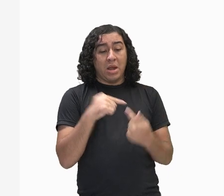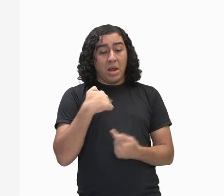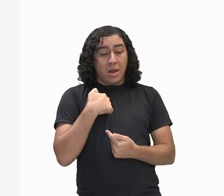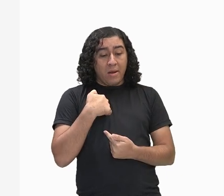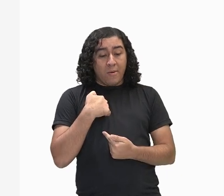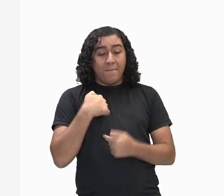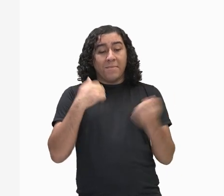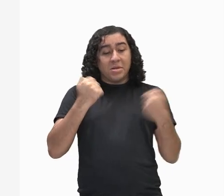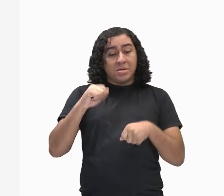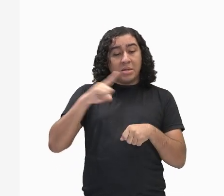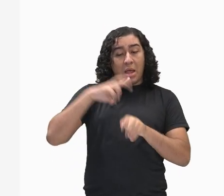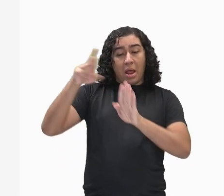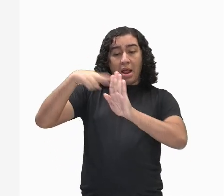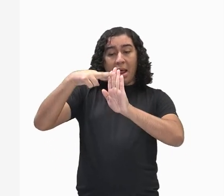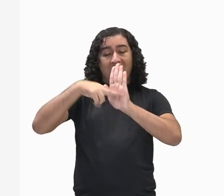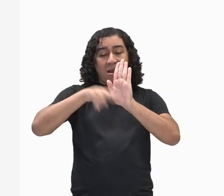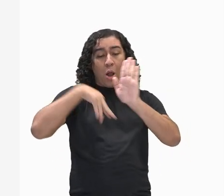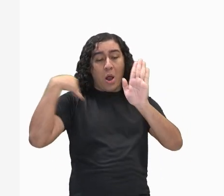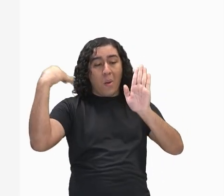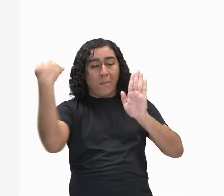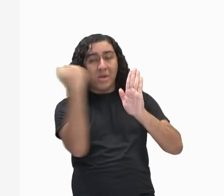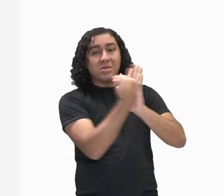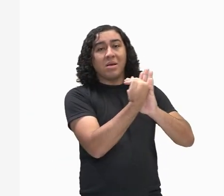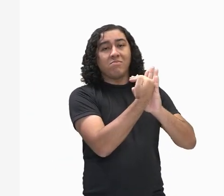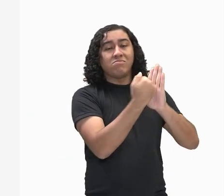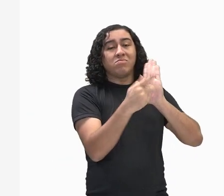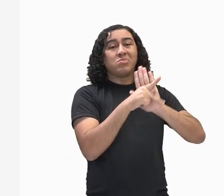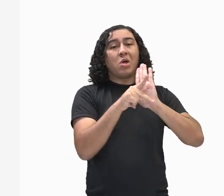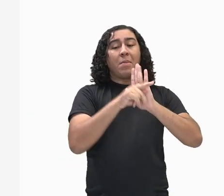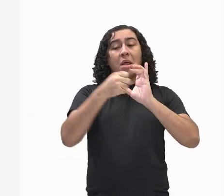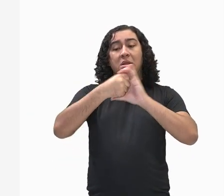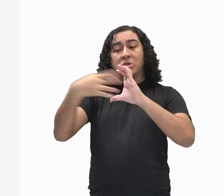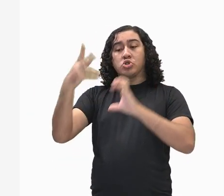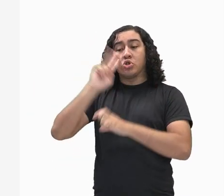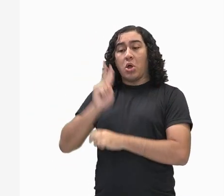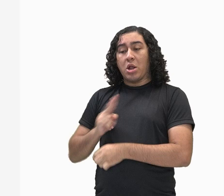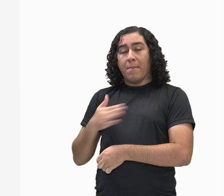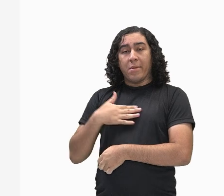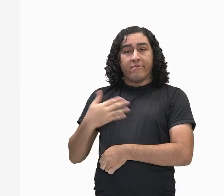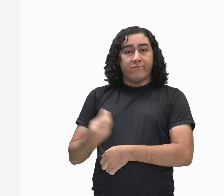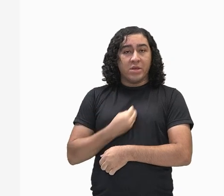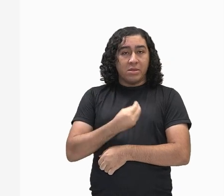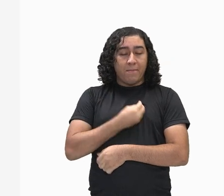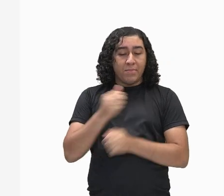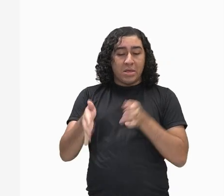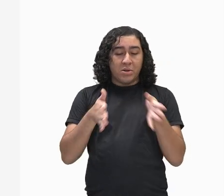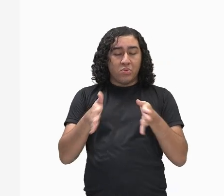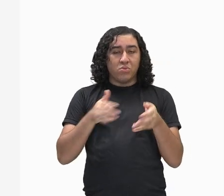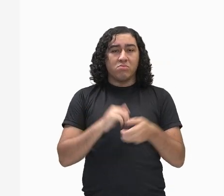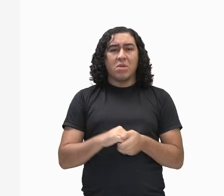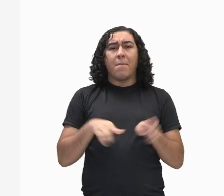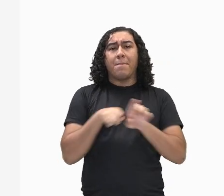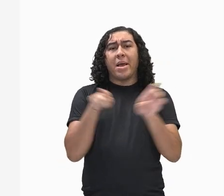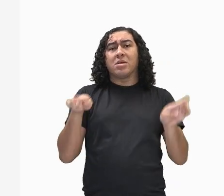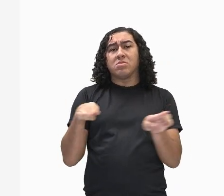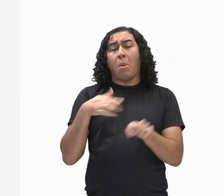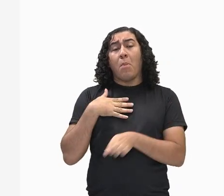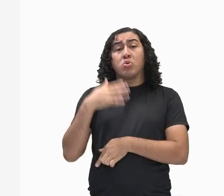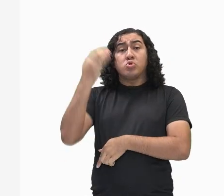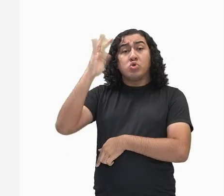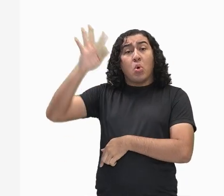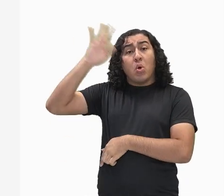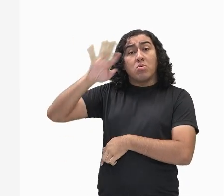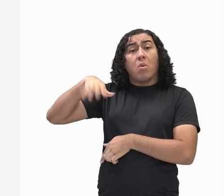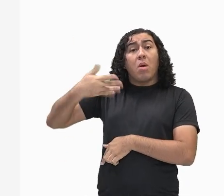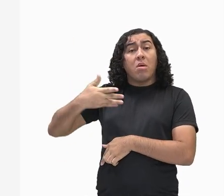né? Eu estou sujeito às condições históricas na qual eu vivo. Então, o que eu vou sonhar? Por que